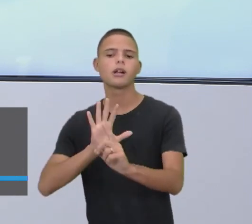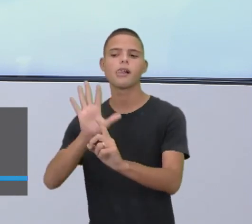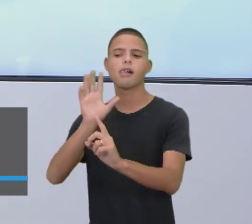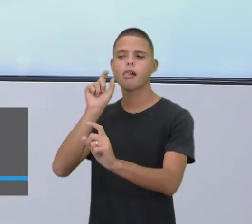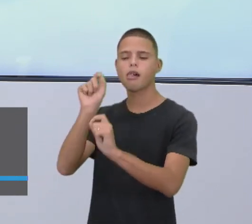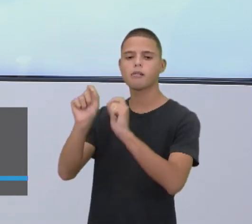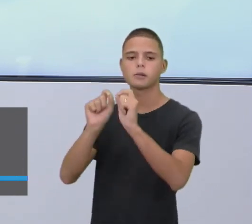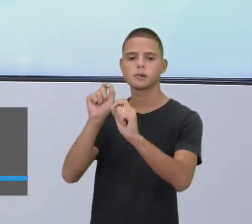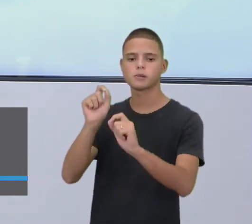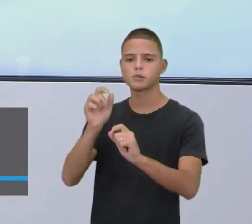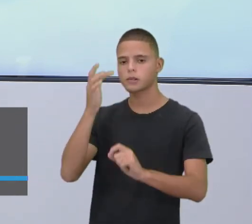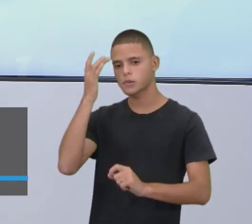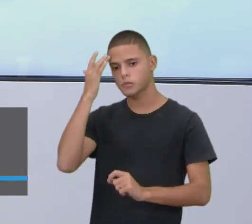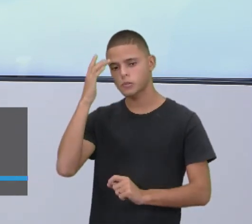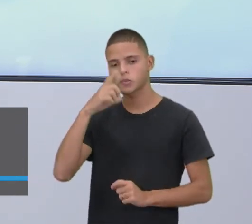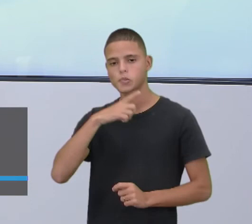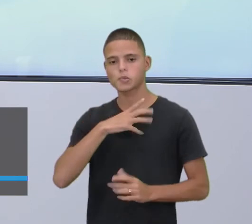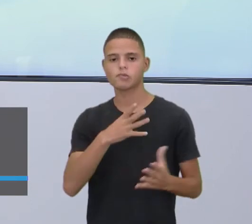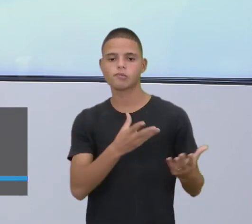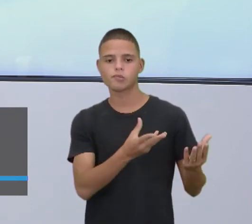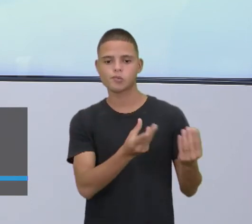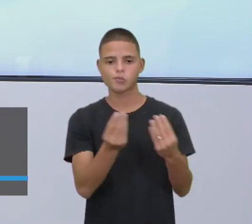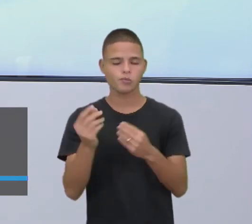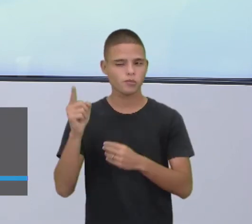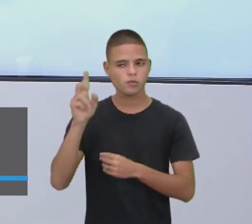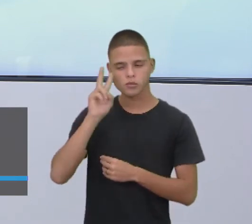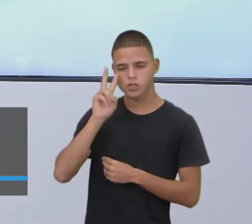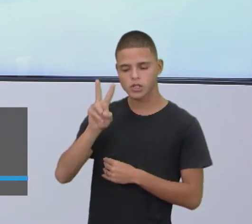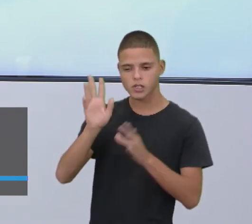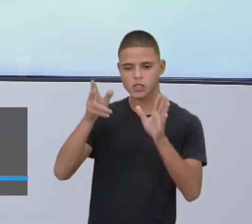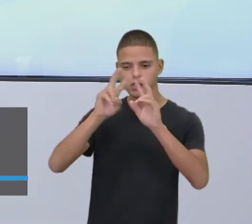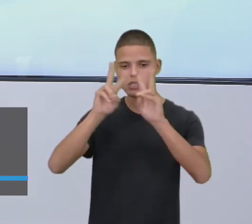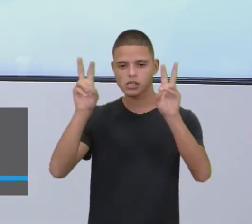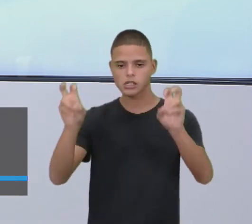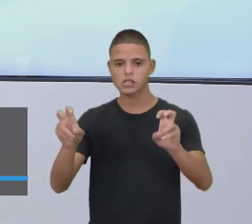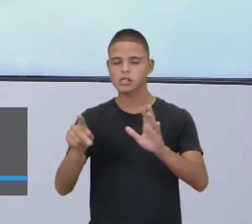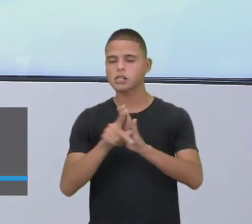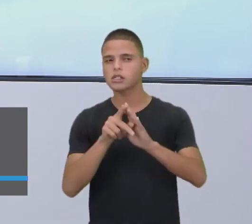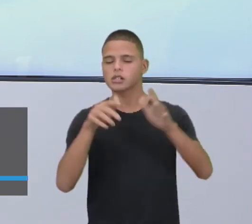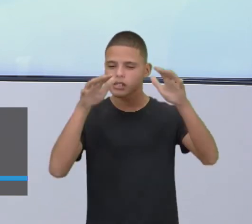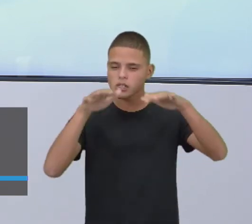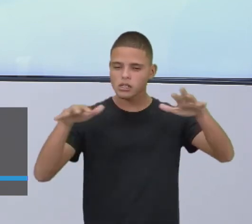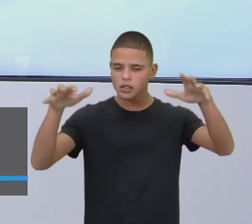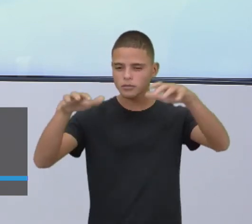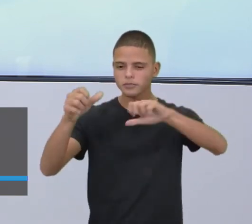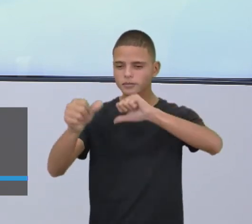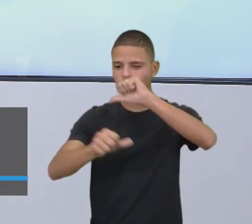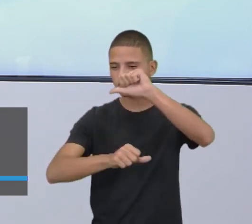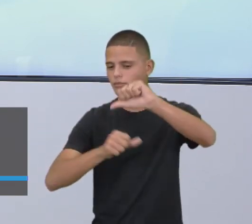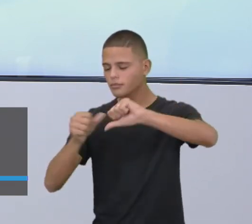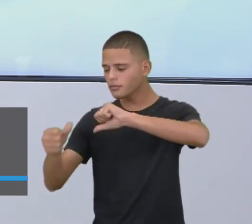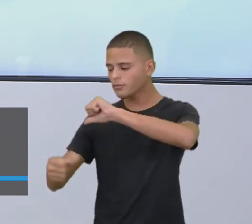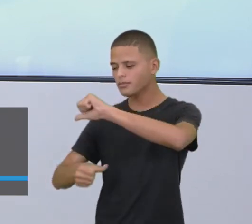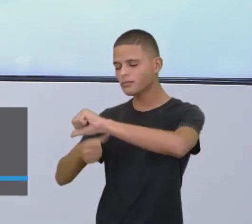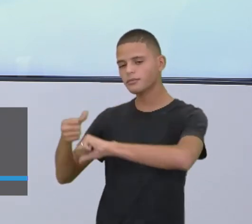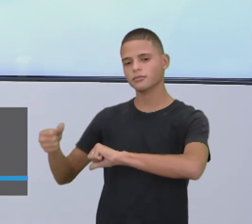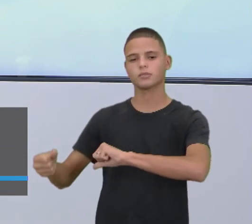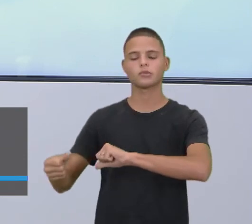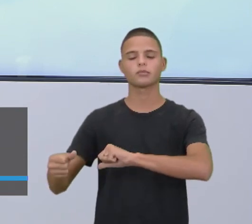né, acho que influencia muito nessa questão, vocês devem estar ouvindo falar, questão de mudanças climáticas, descarbonização,